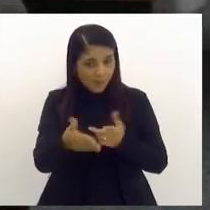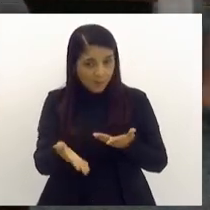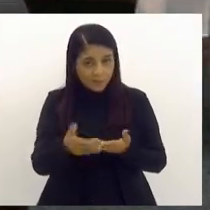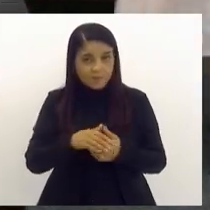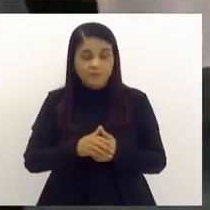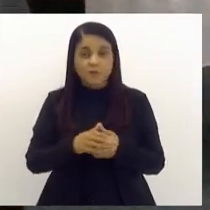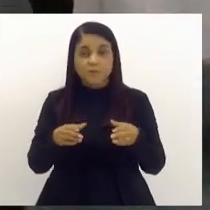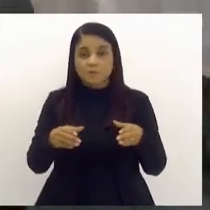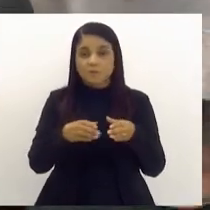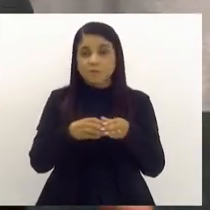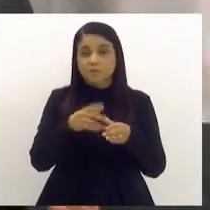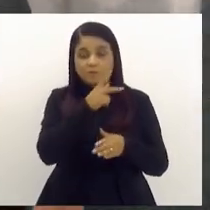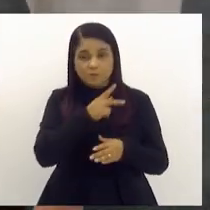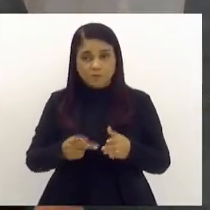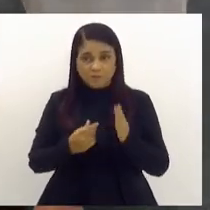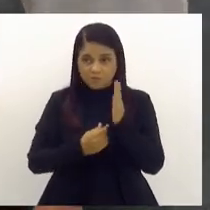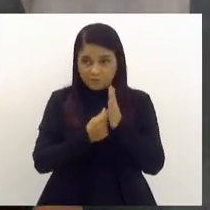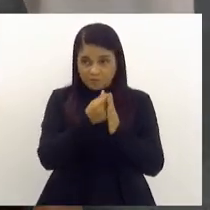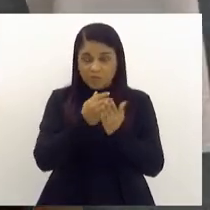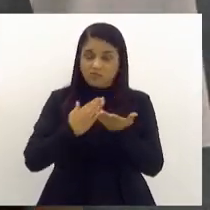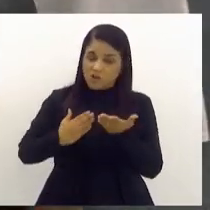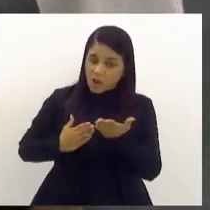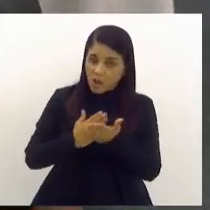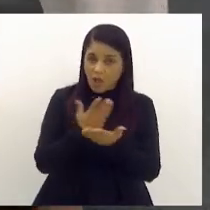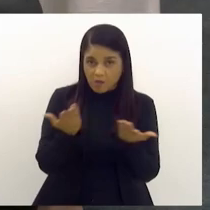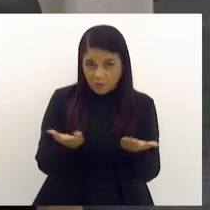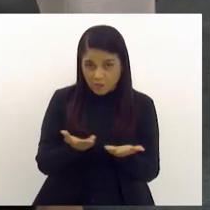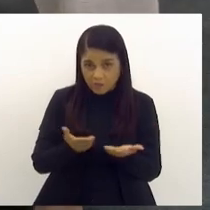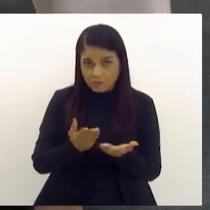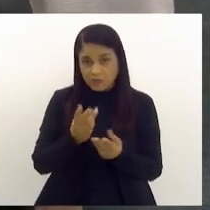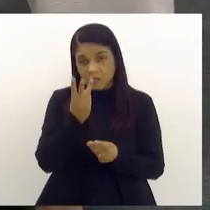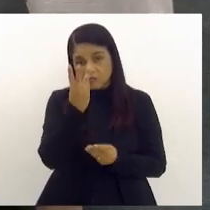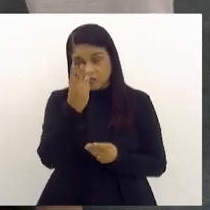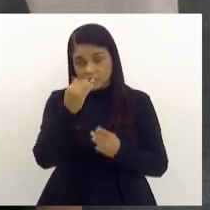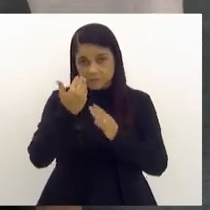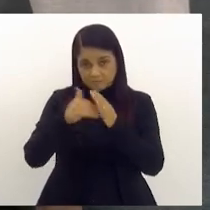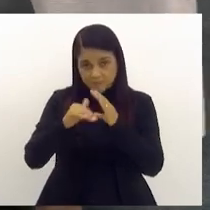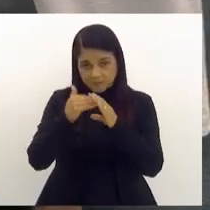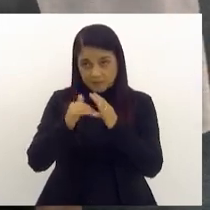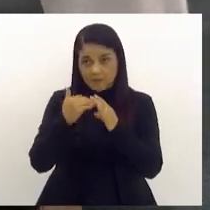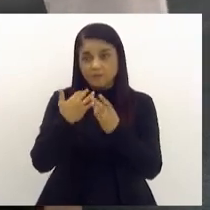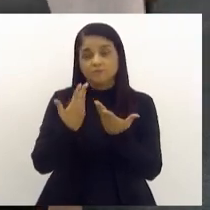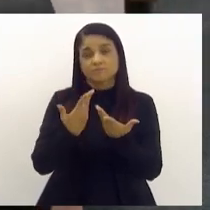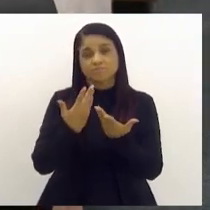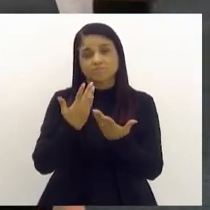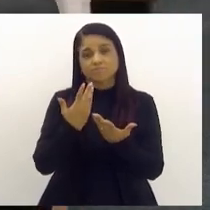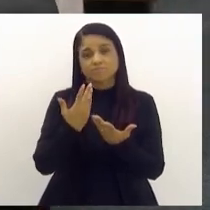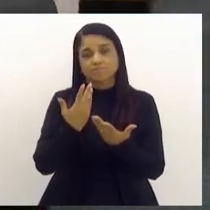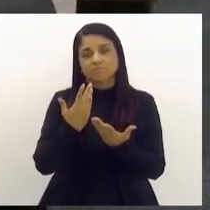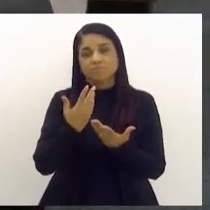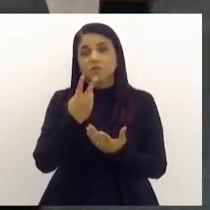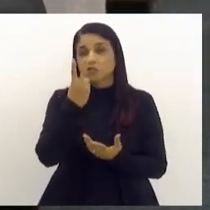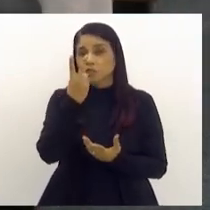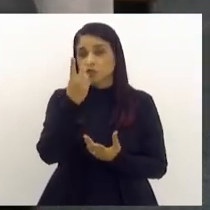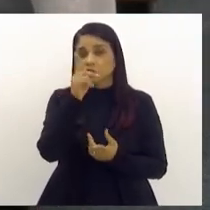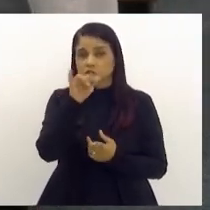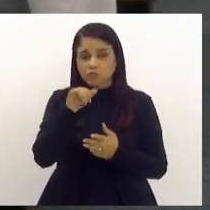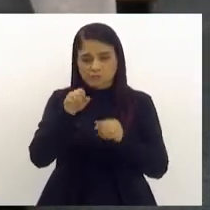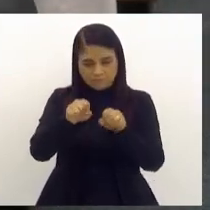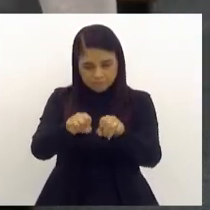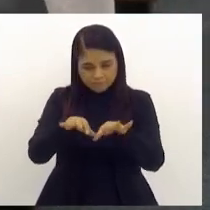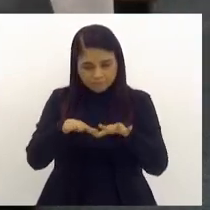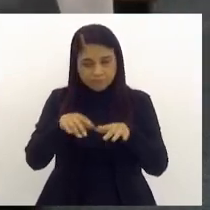da Comissão de Orçamento está aqui, hoje aprovou as três mensagens e virá dois dias a plenário